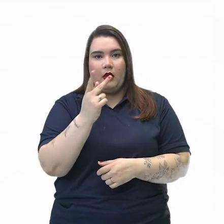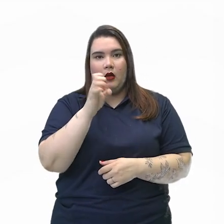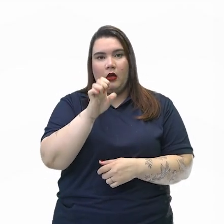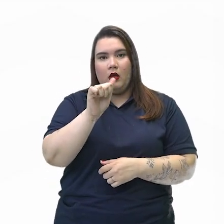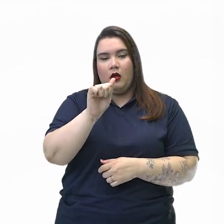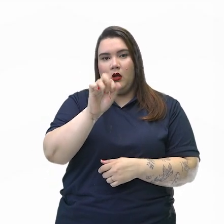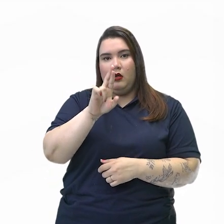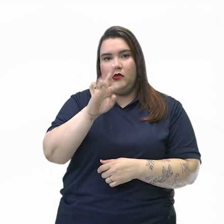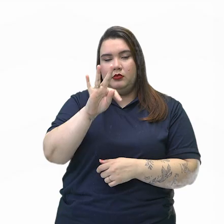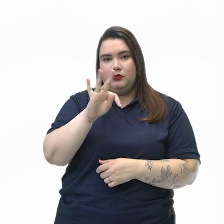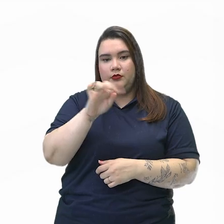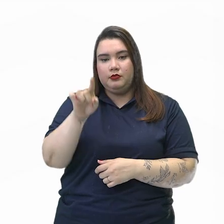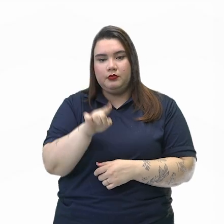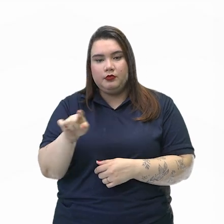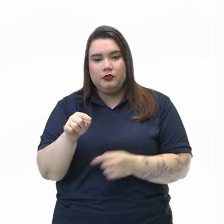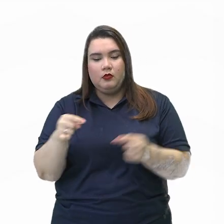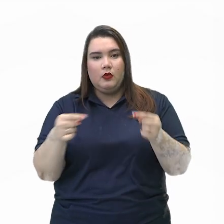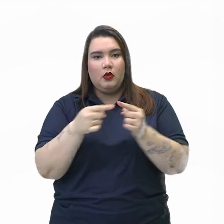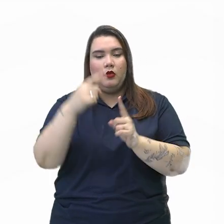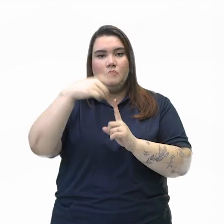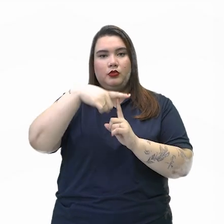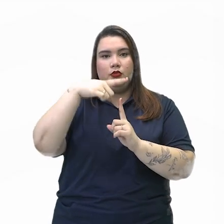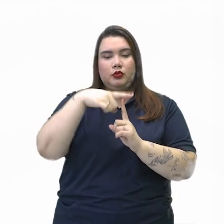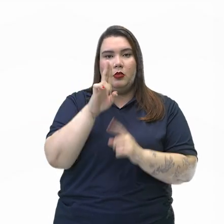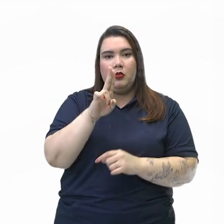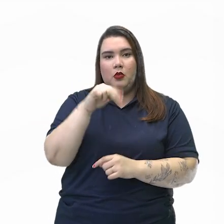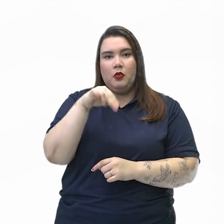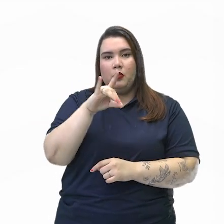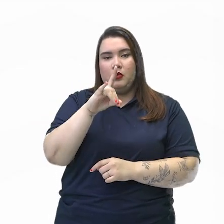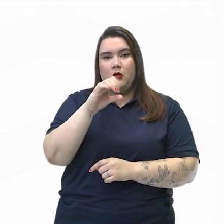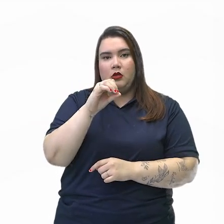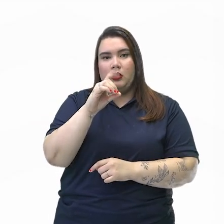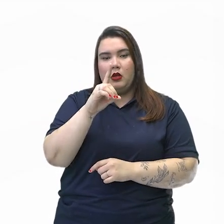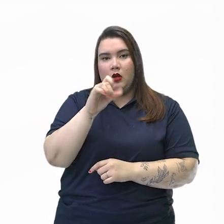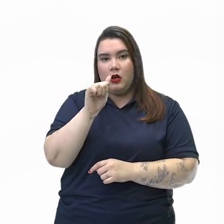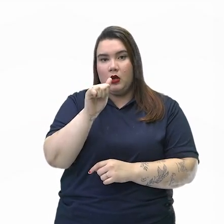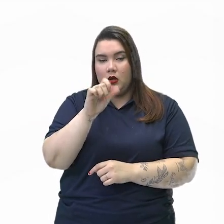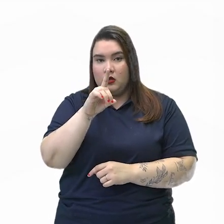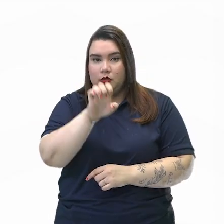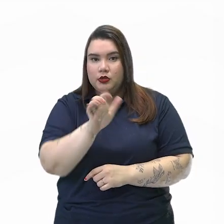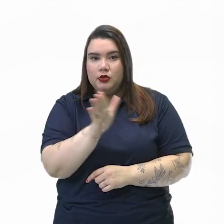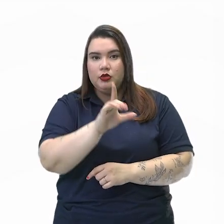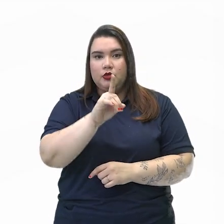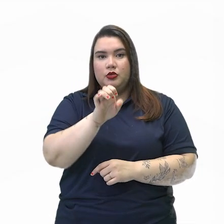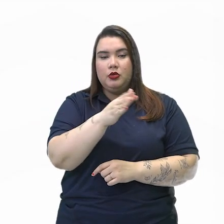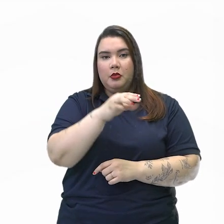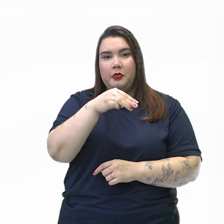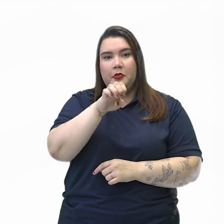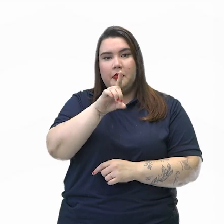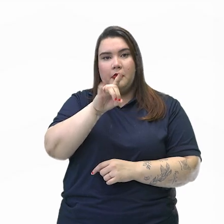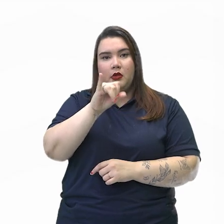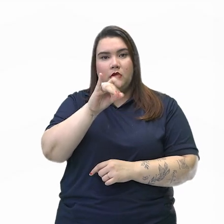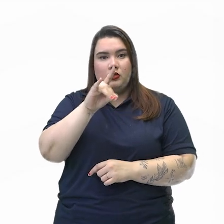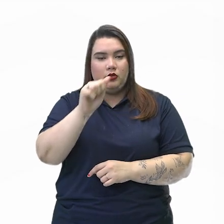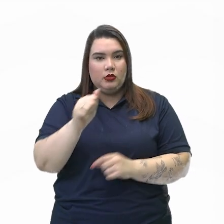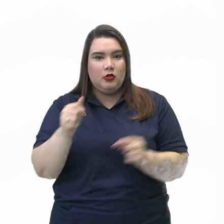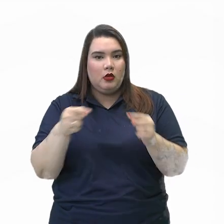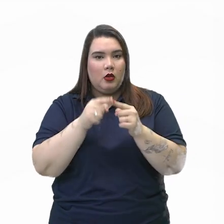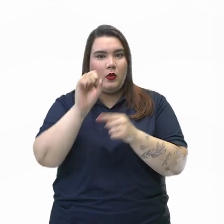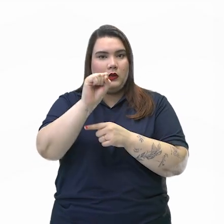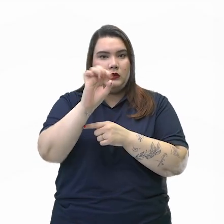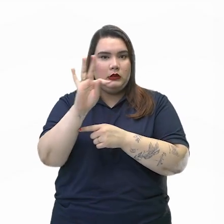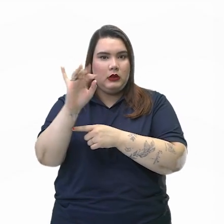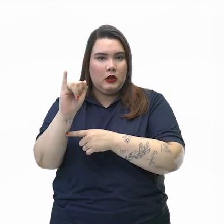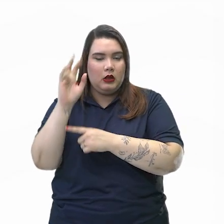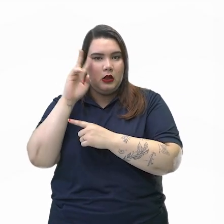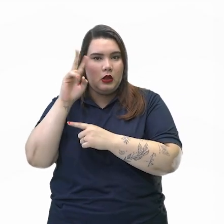seguida, é a unidade de medida para a frequência no Sistema Internacional de Unidades. Então, pessoal, aí